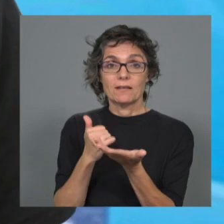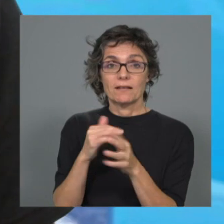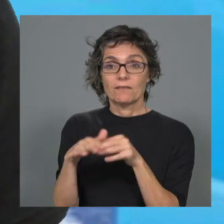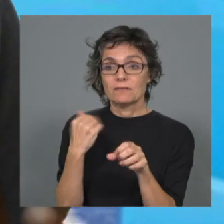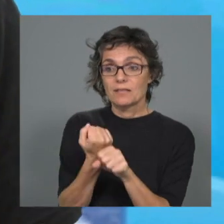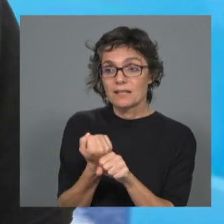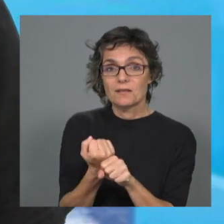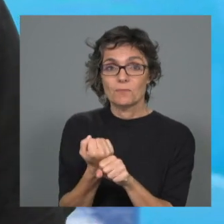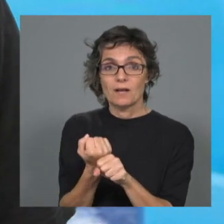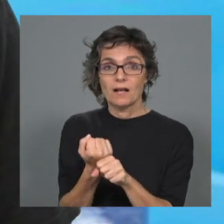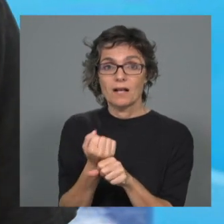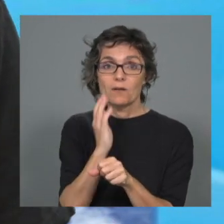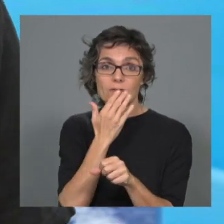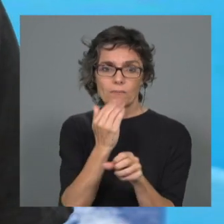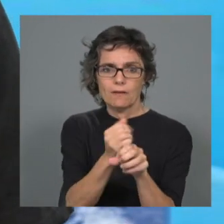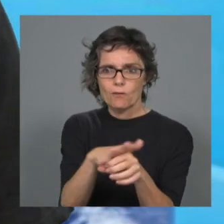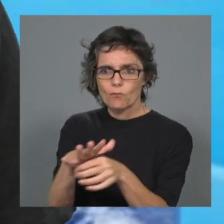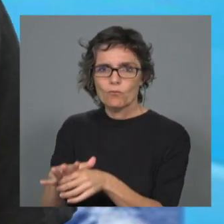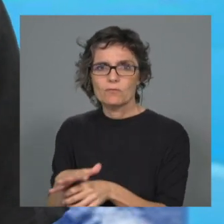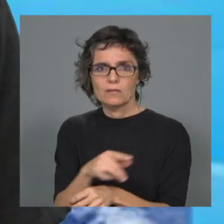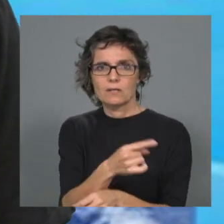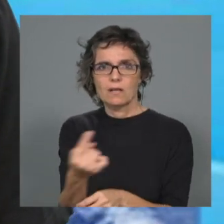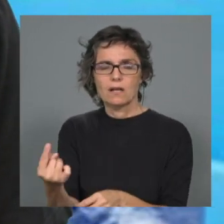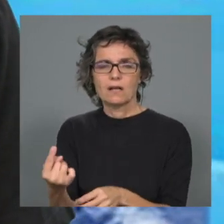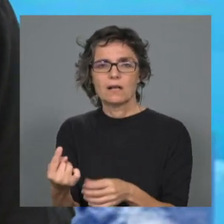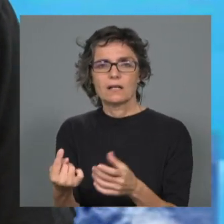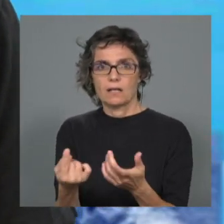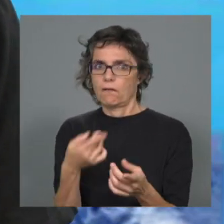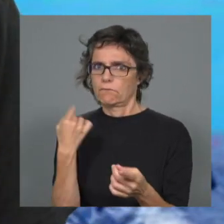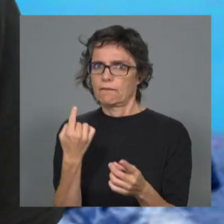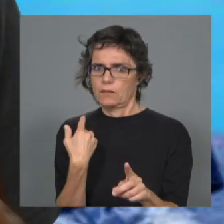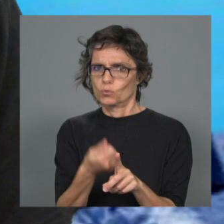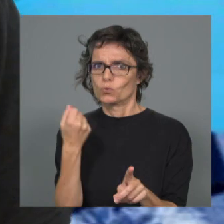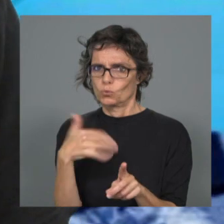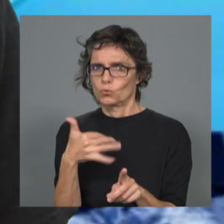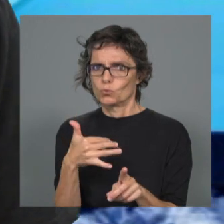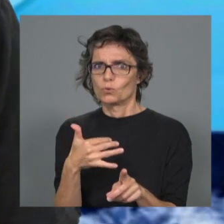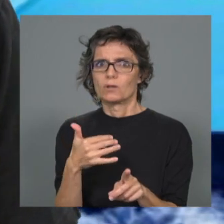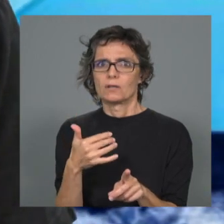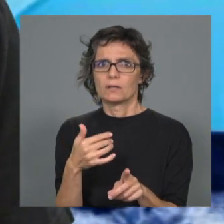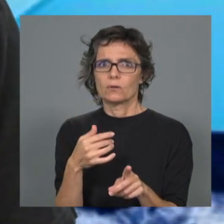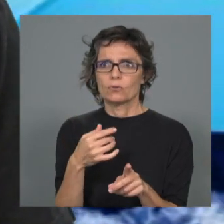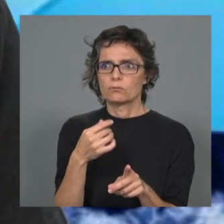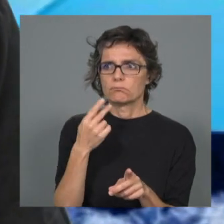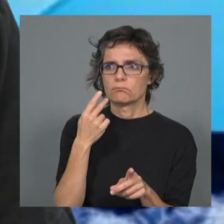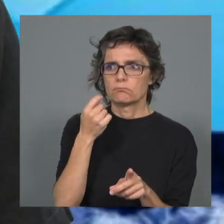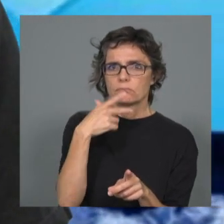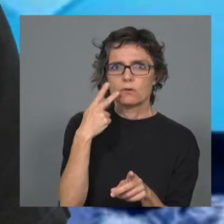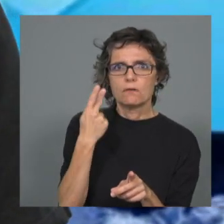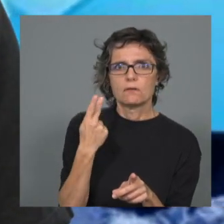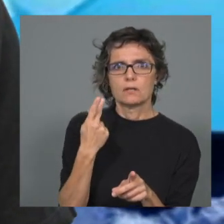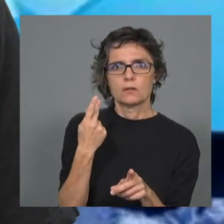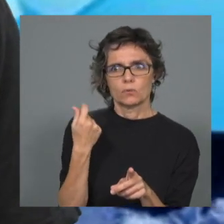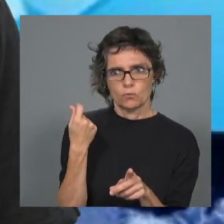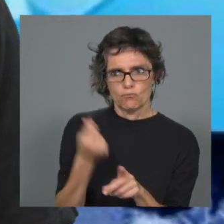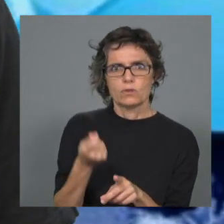desde contextos muitas vezes muito desafiantes, com histórias de vida também com muitos